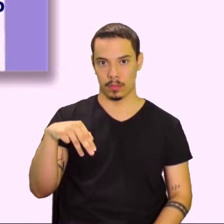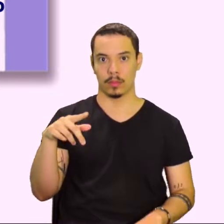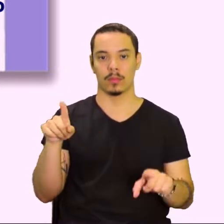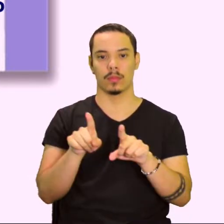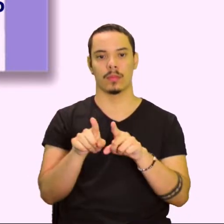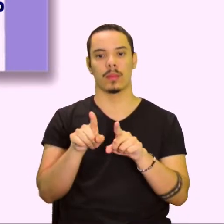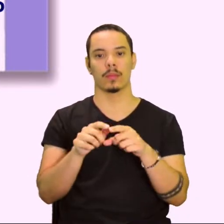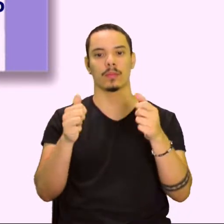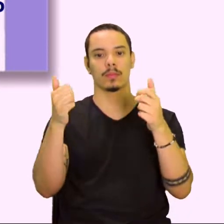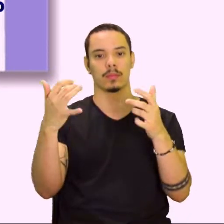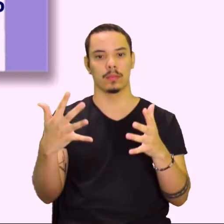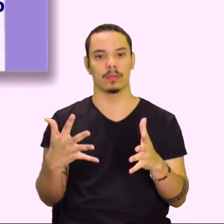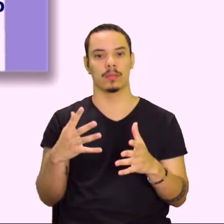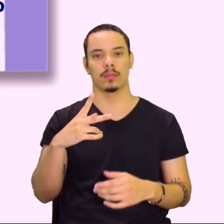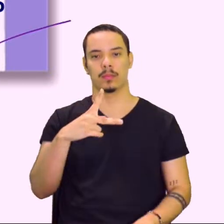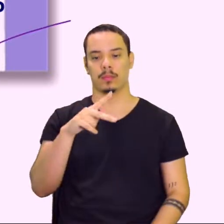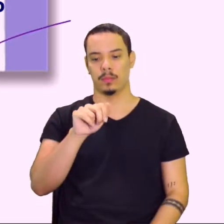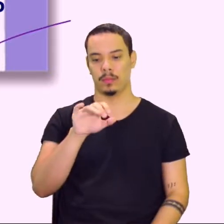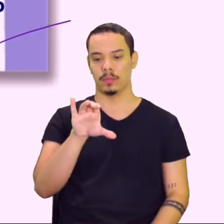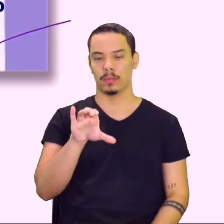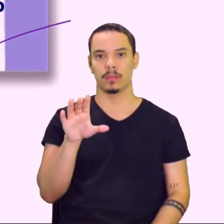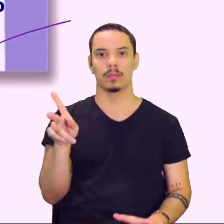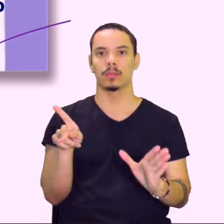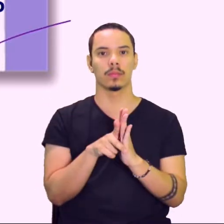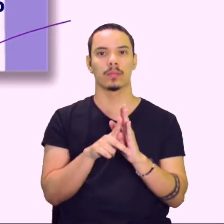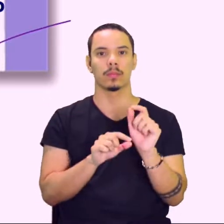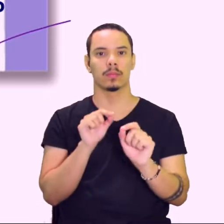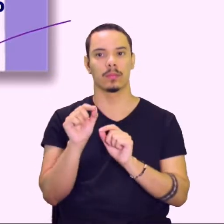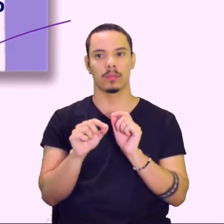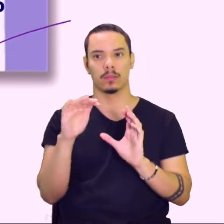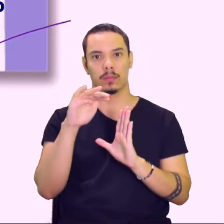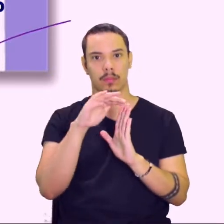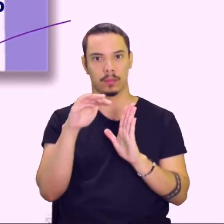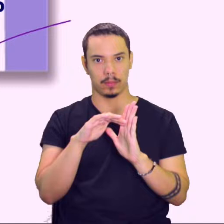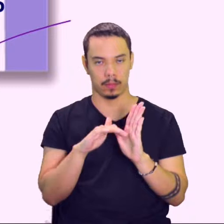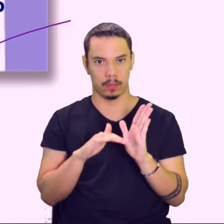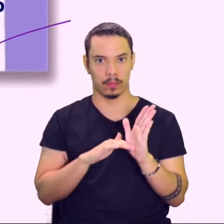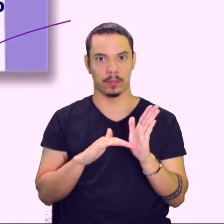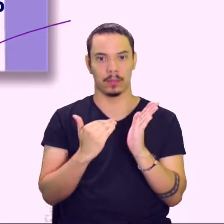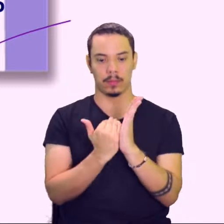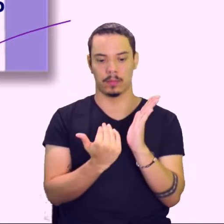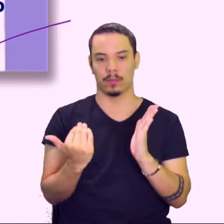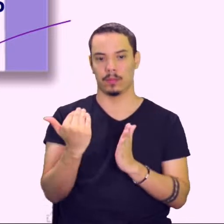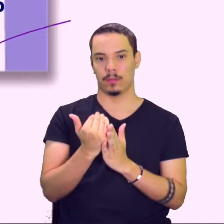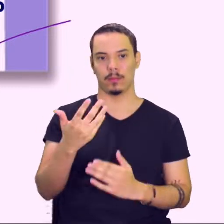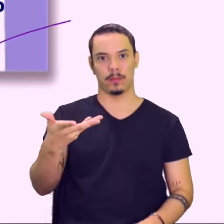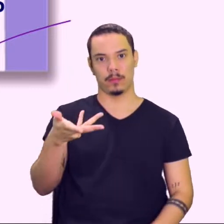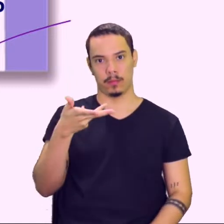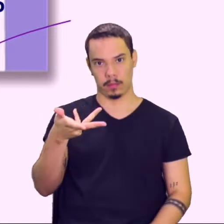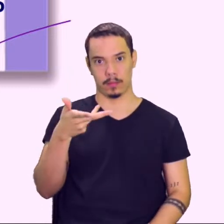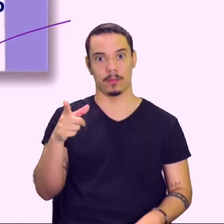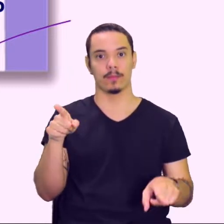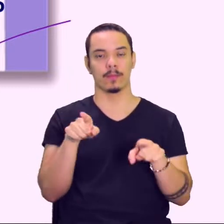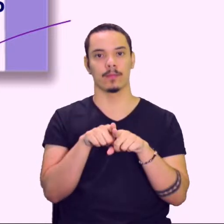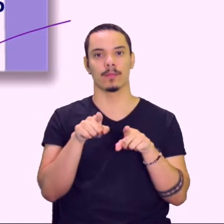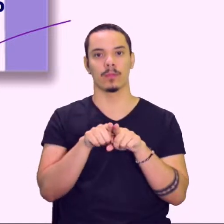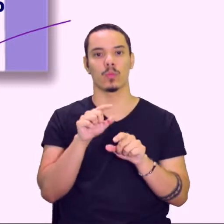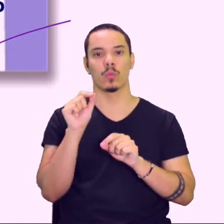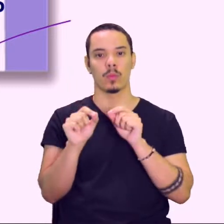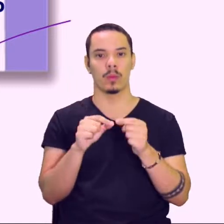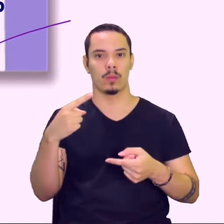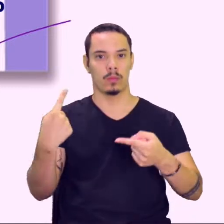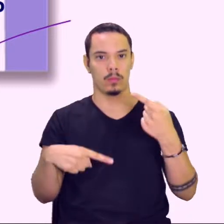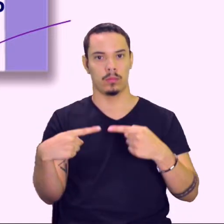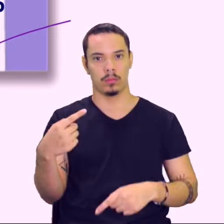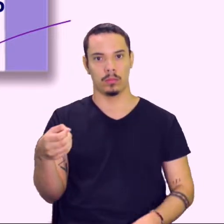falaremos sobre o PAC, que foram programas de aceleração do crescimento e também foram políticas